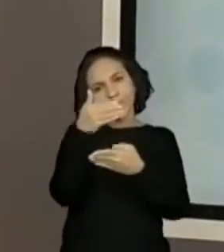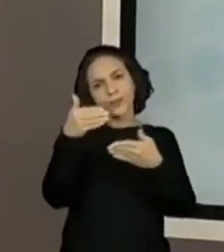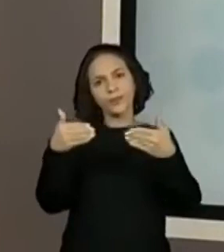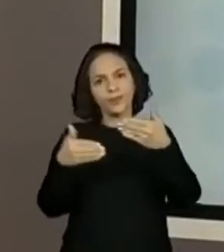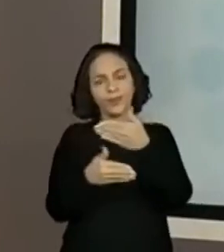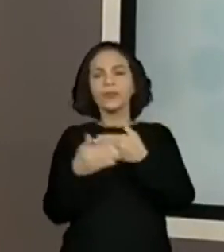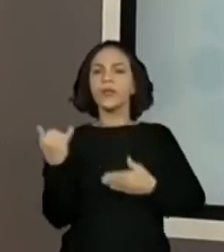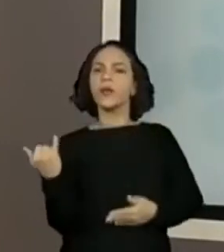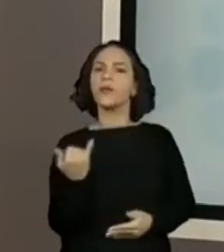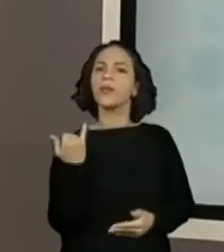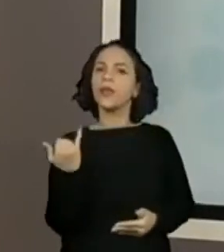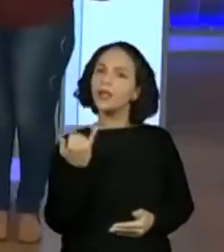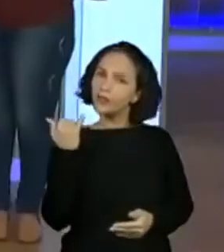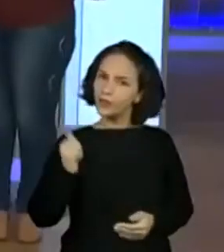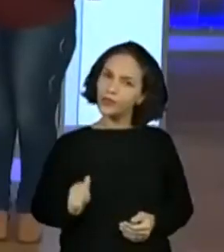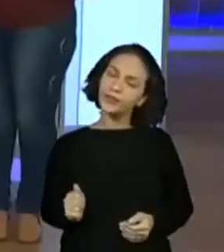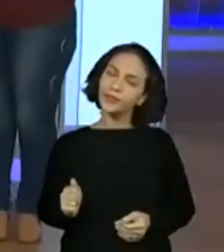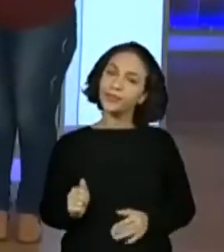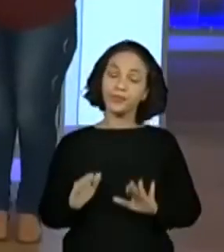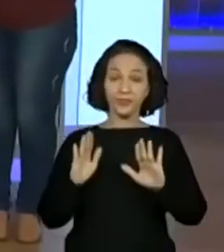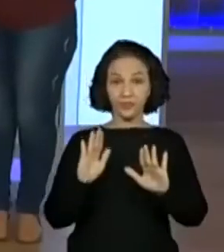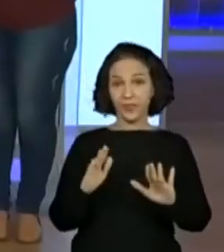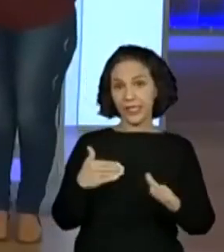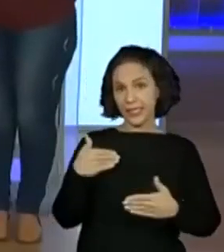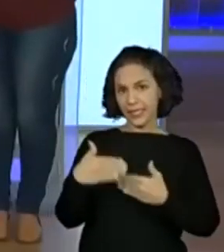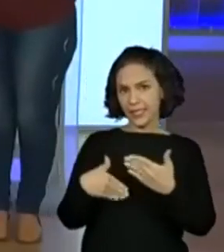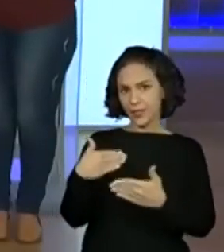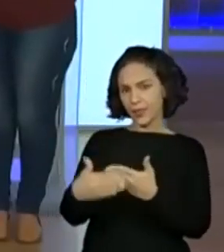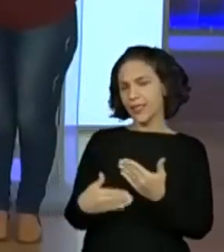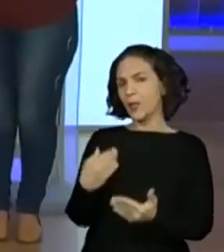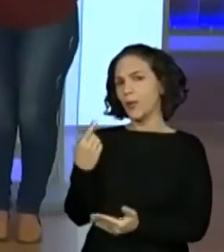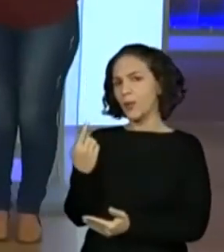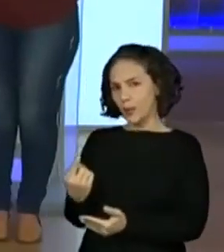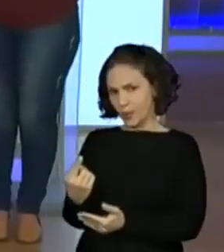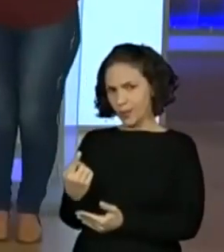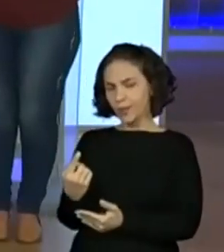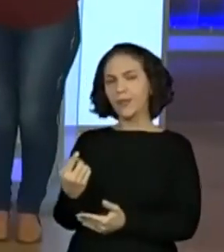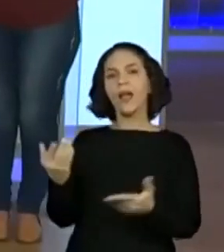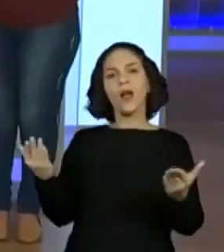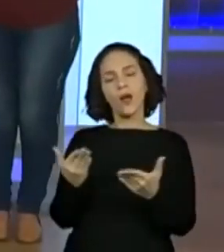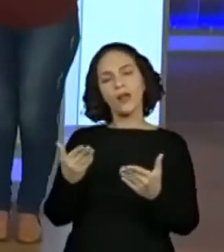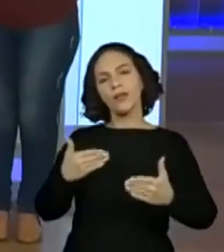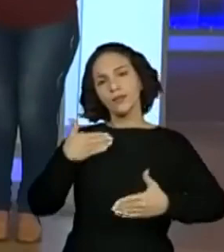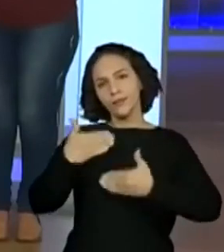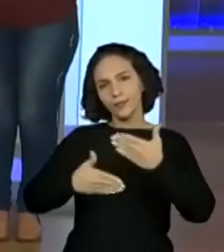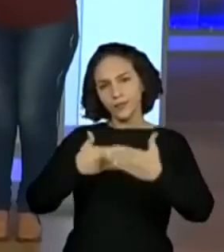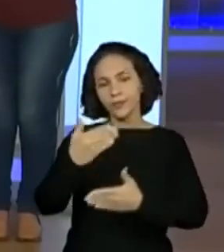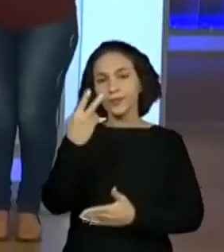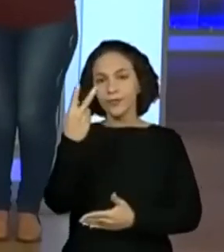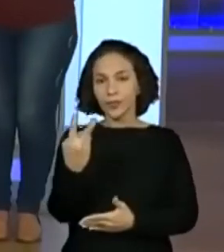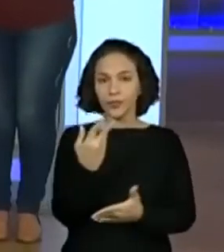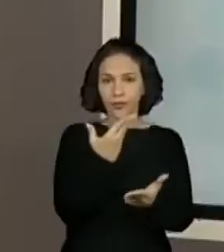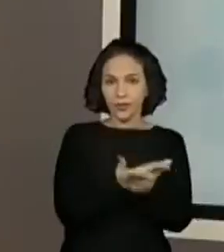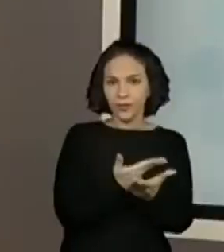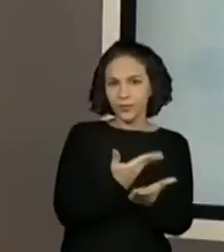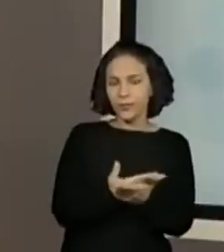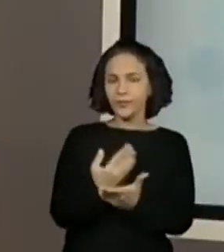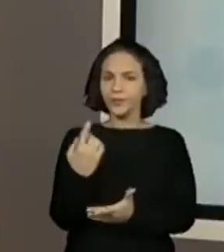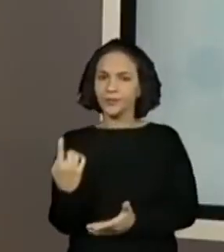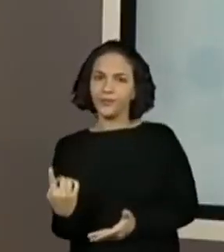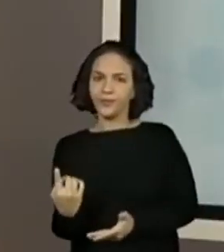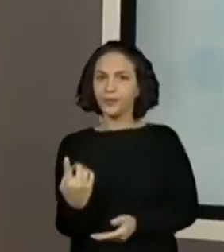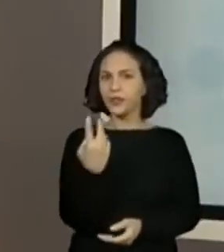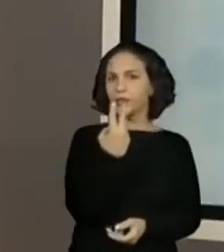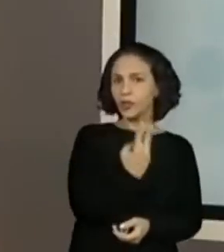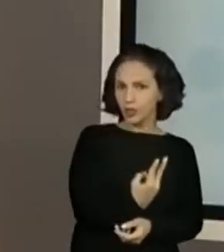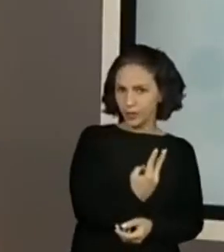importante, tudo bem? Lembrando então, que a sequência 1, né? A sequência 2, as aulas 1 e 2. Isso, hoje nós vamos trabalhar as aulas